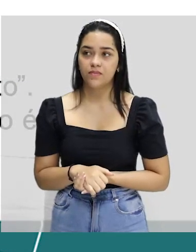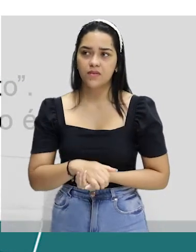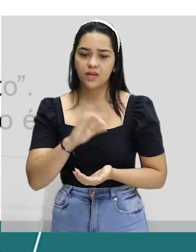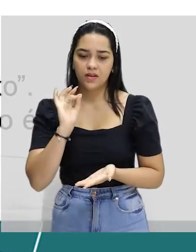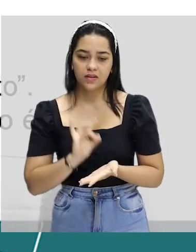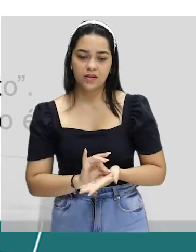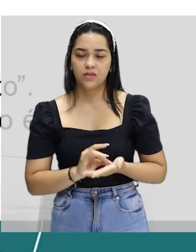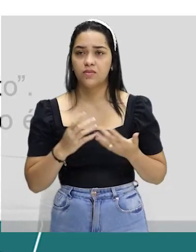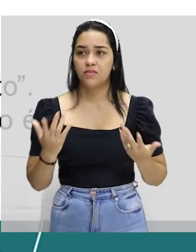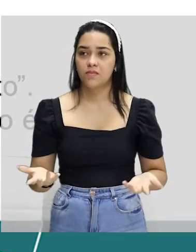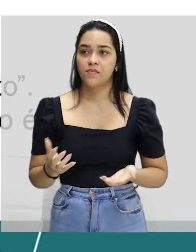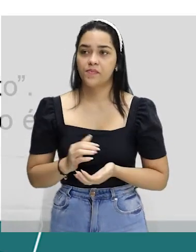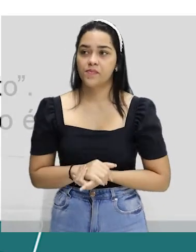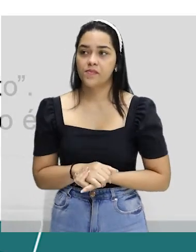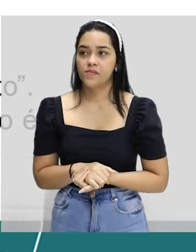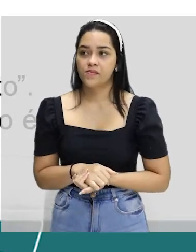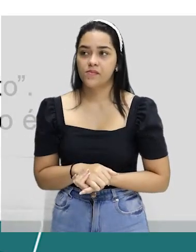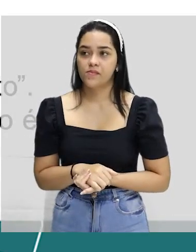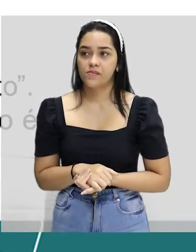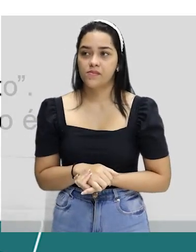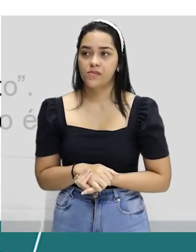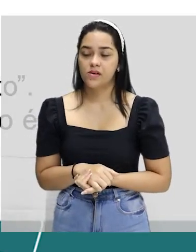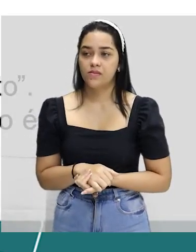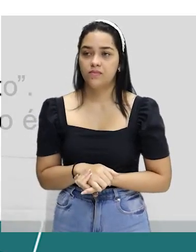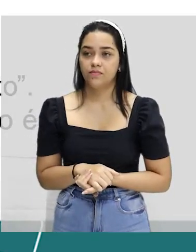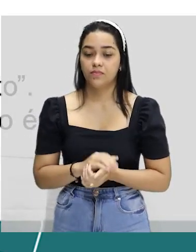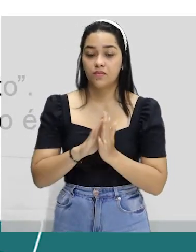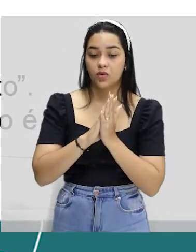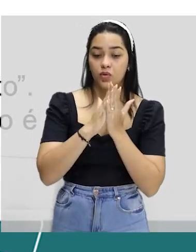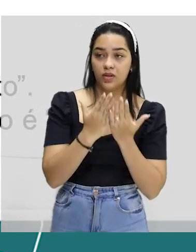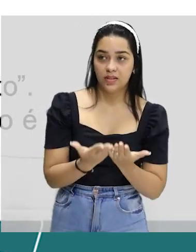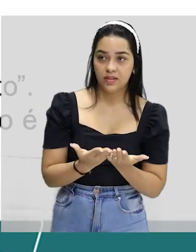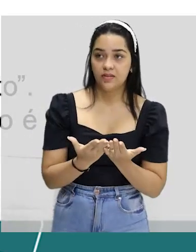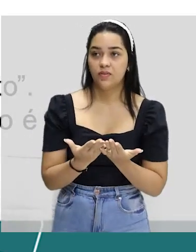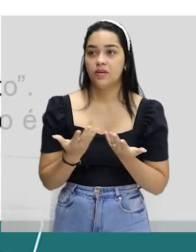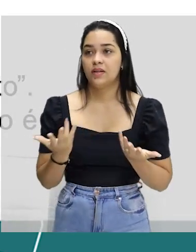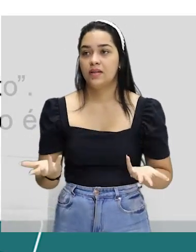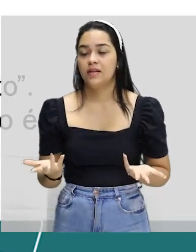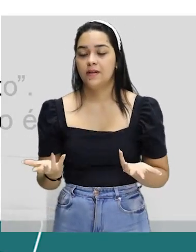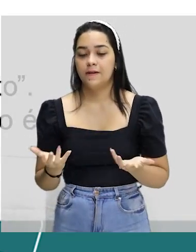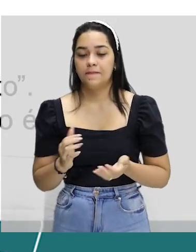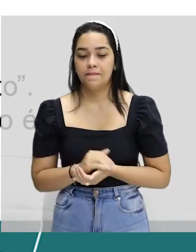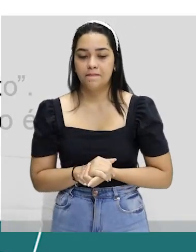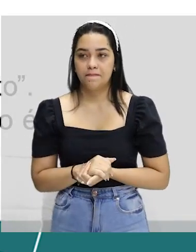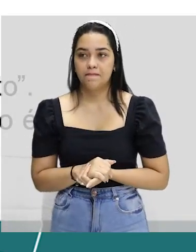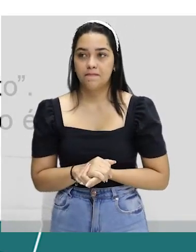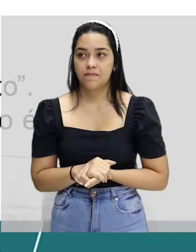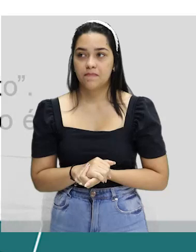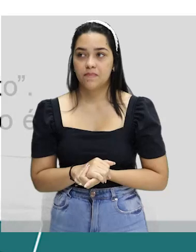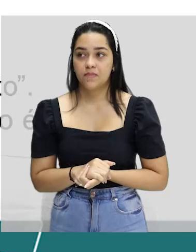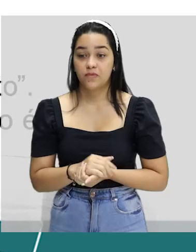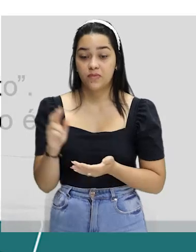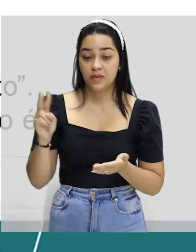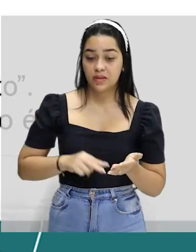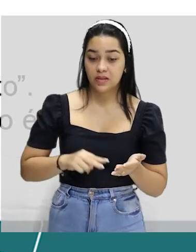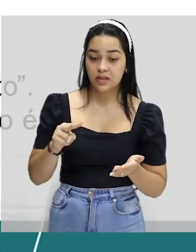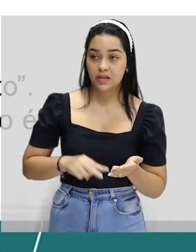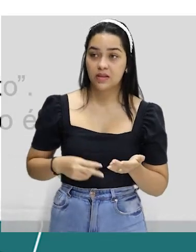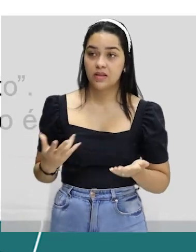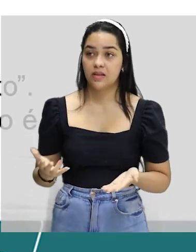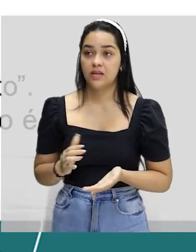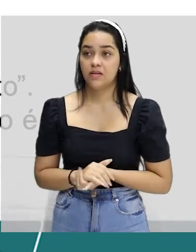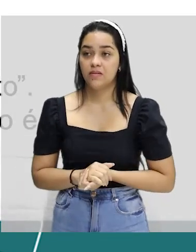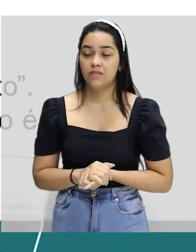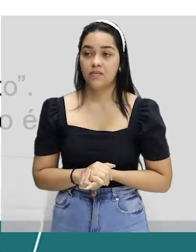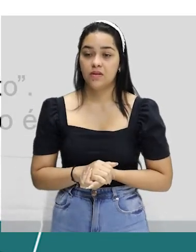Verdadeiro. Na voz passiva, o sujeito seria o livro. Aí seria assim, ó. O livro, na voz passiva, foi lido